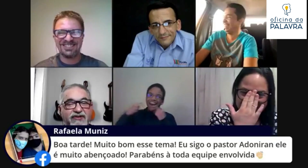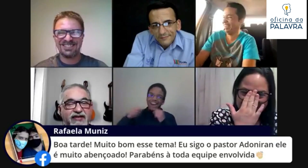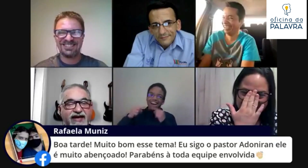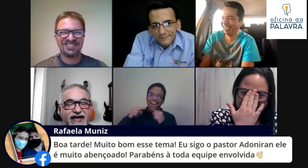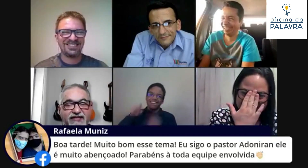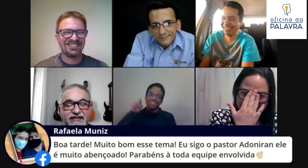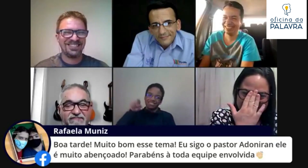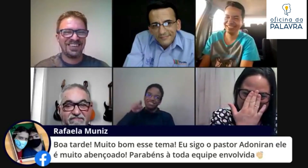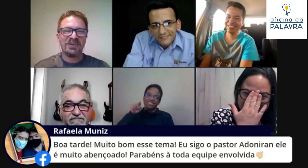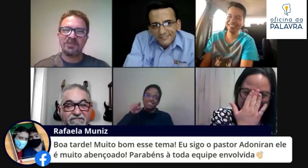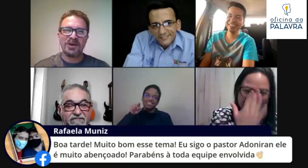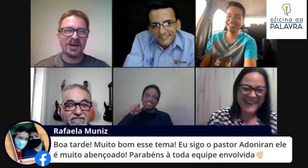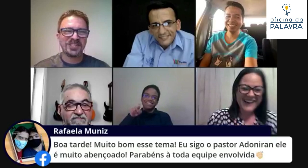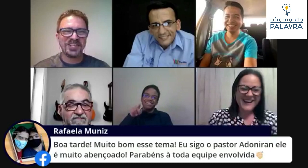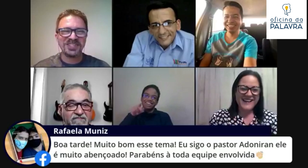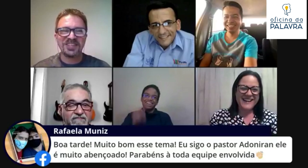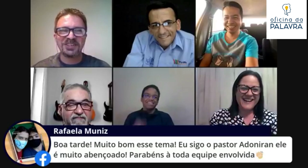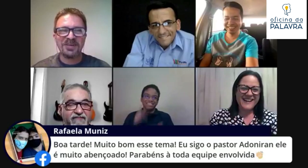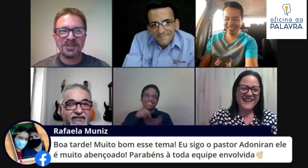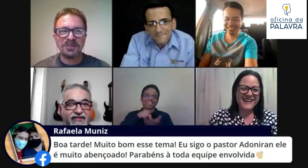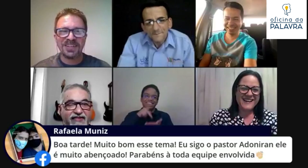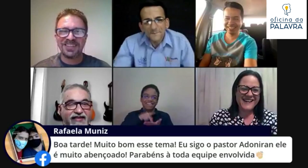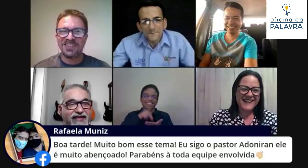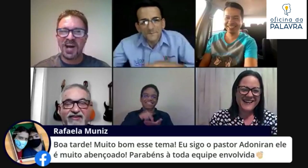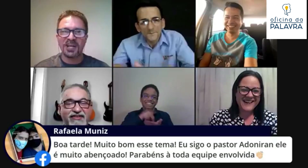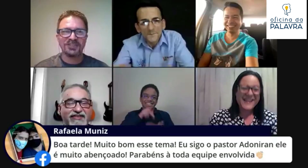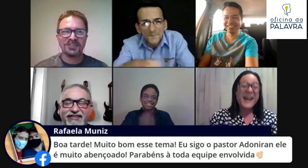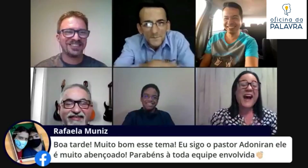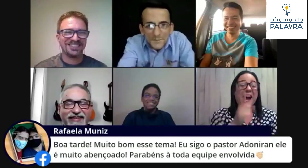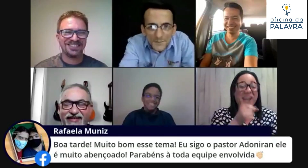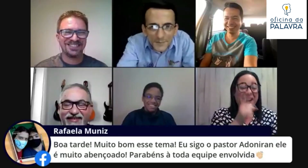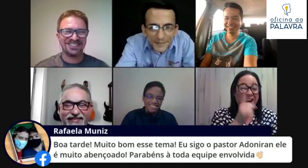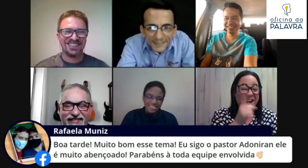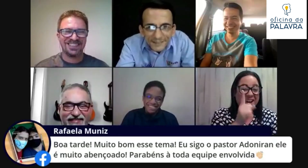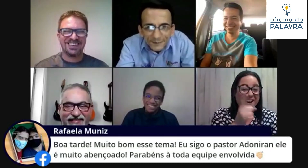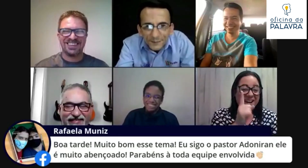que oportunidade, hein? Pô, a chance que eu estava esperando.